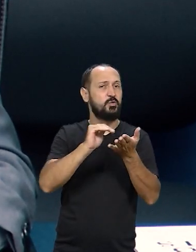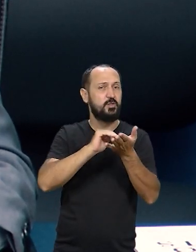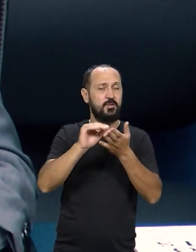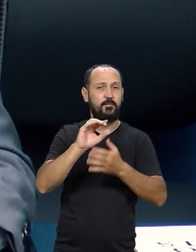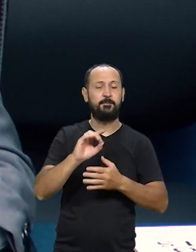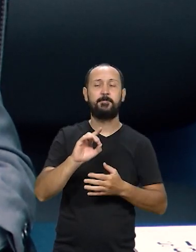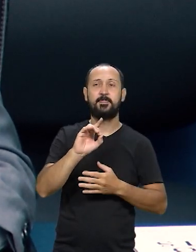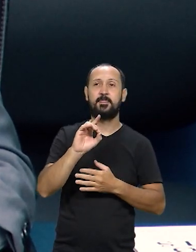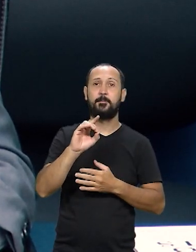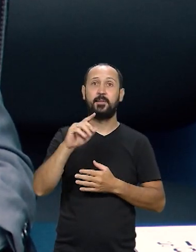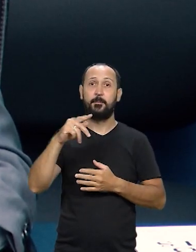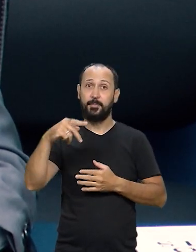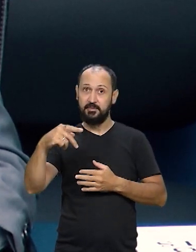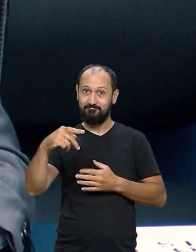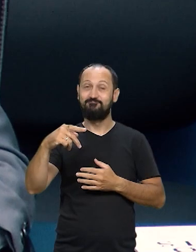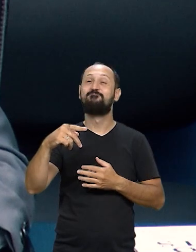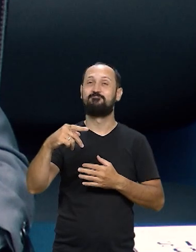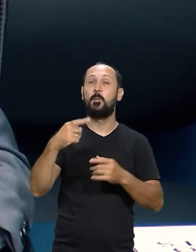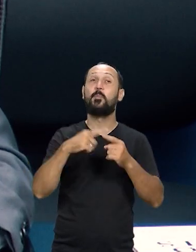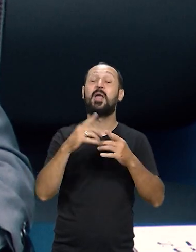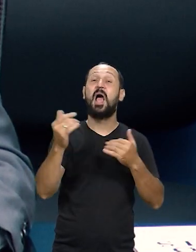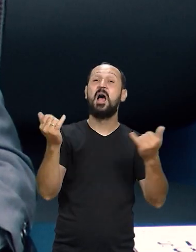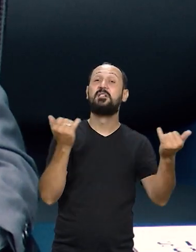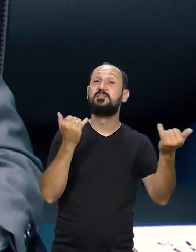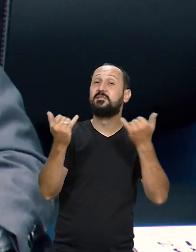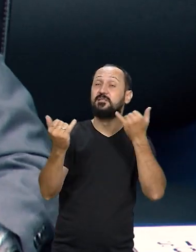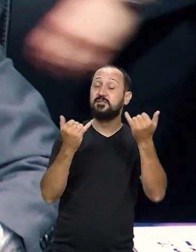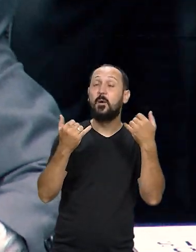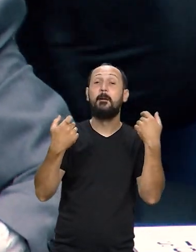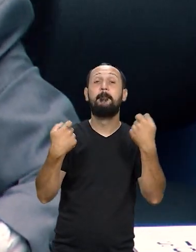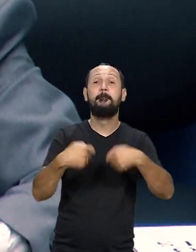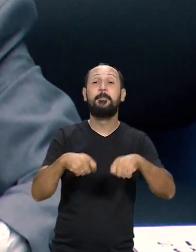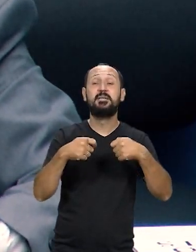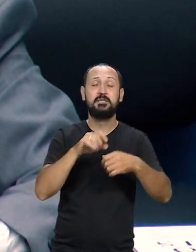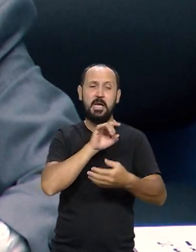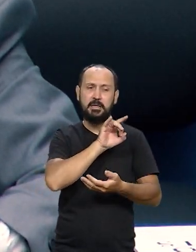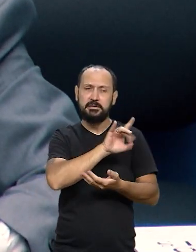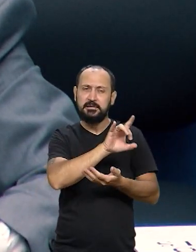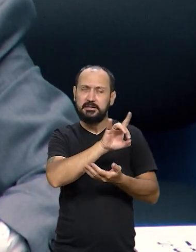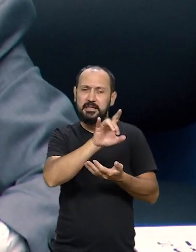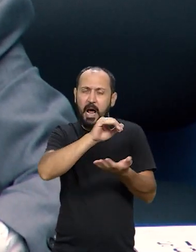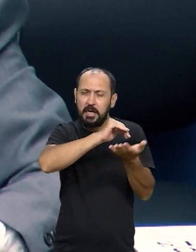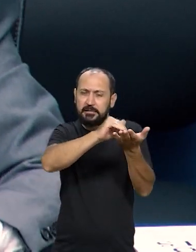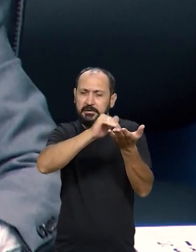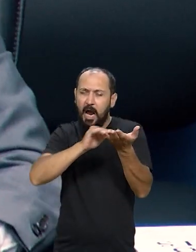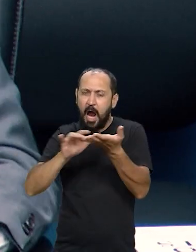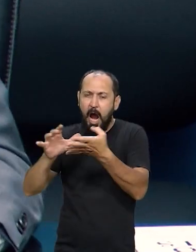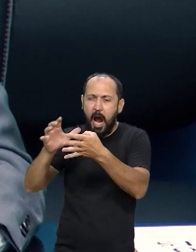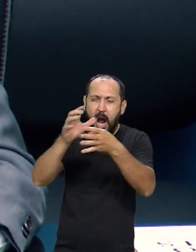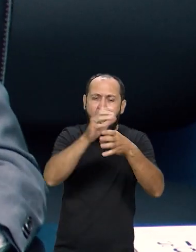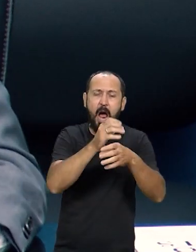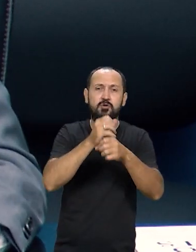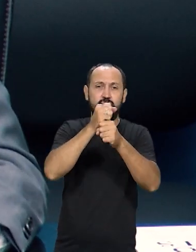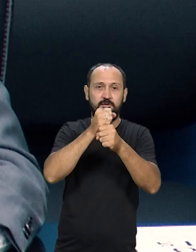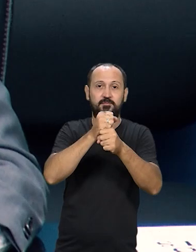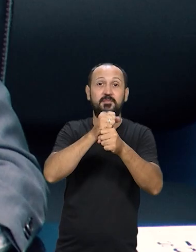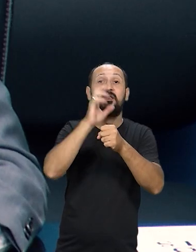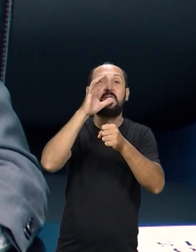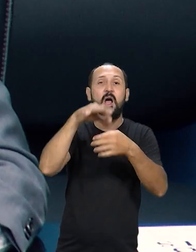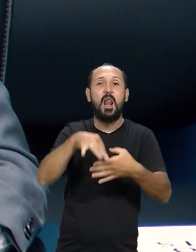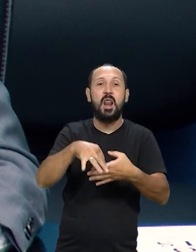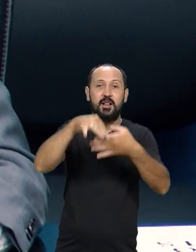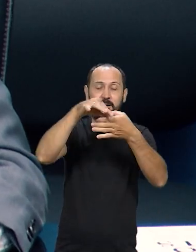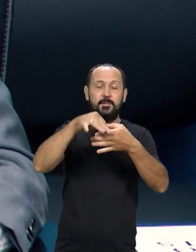de Departamento Pessoal, porque as informações que estão, elas precisam ser de cada secretaria, comandada pelo deputado